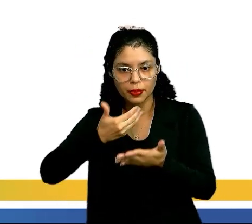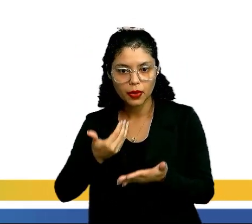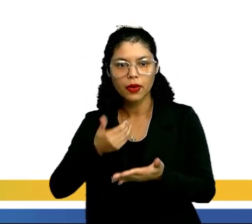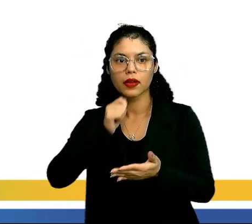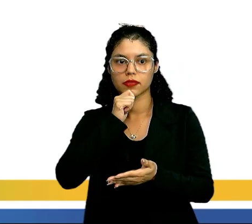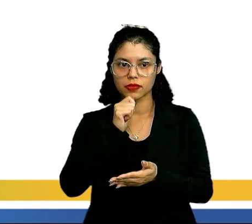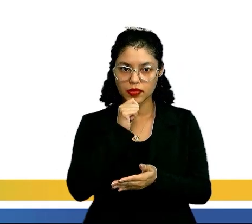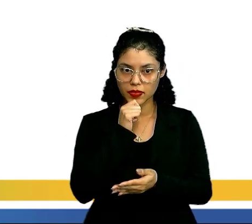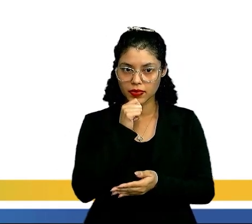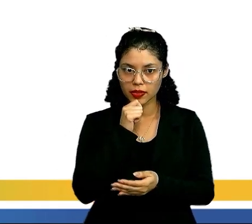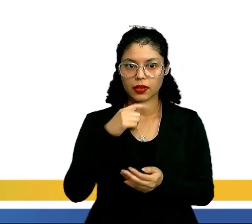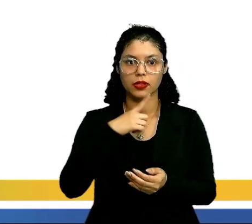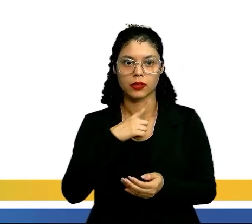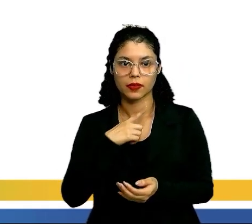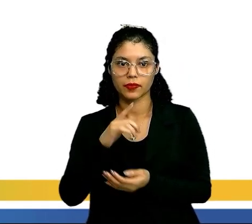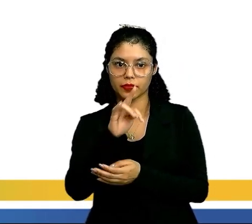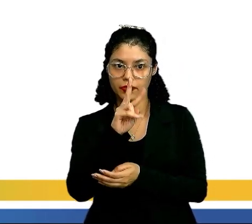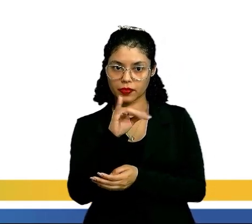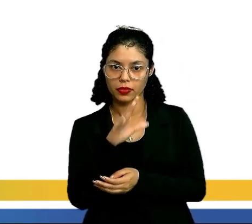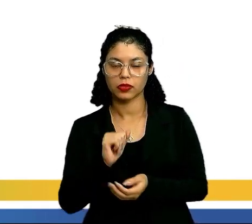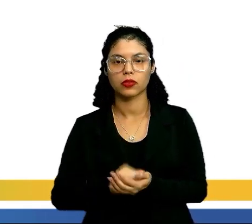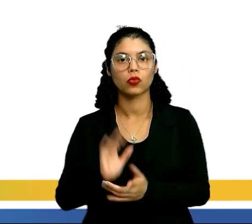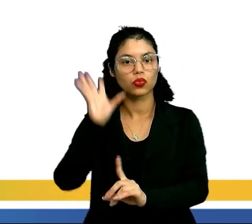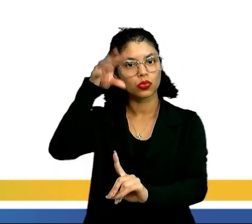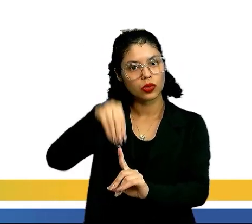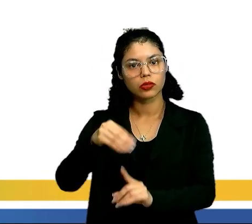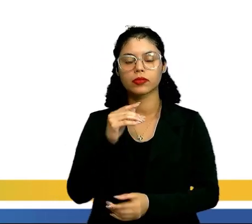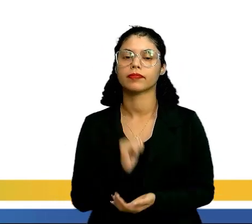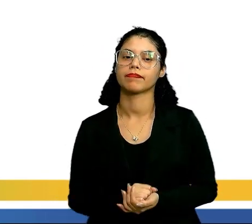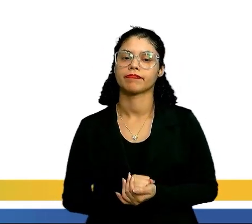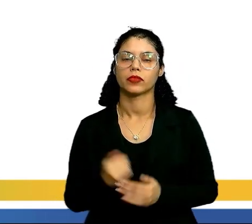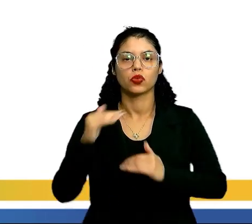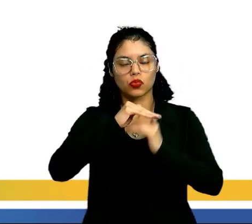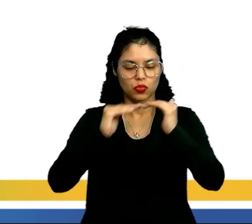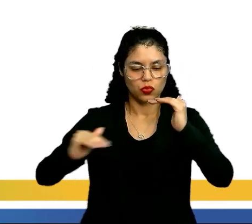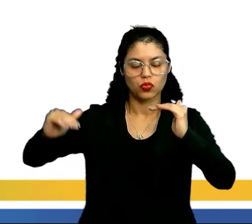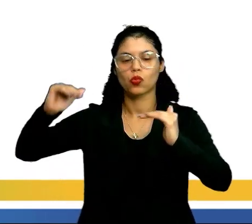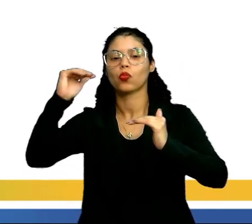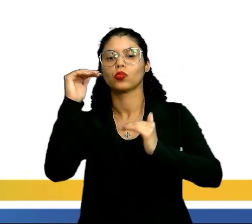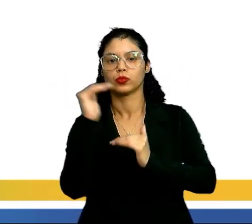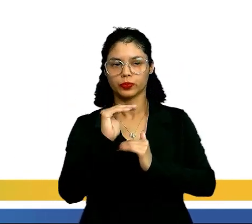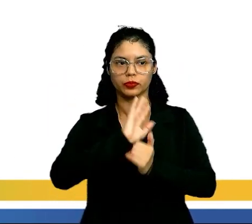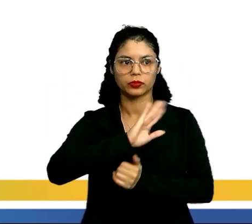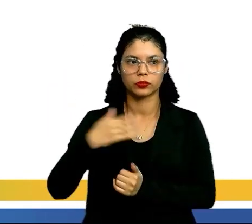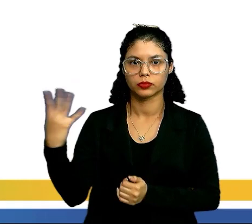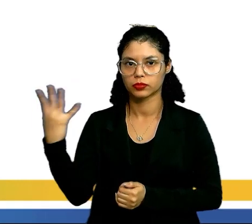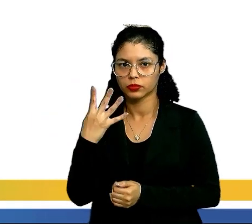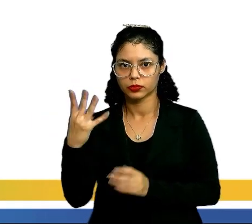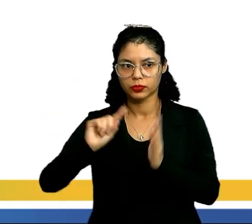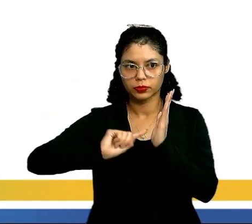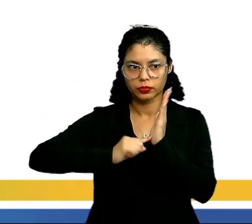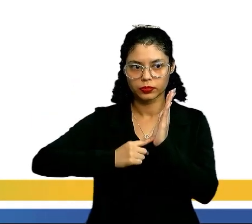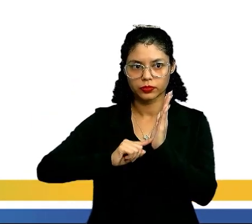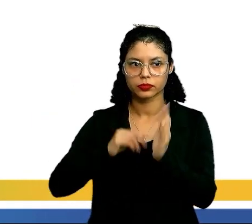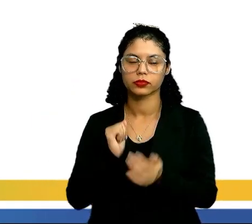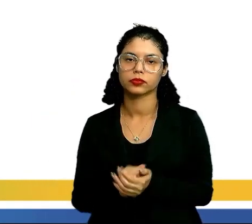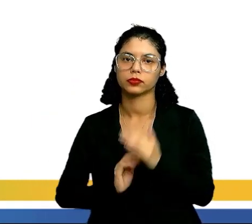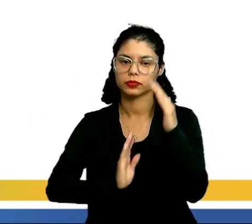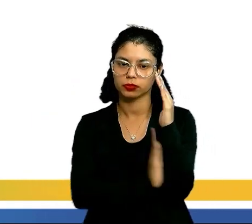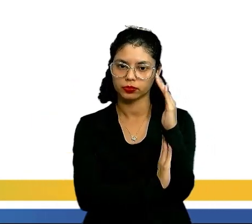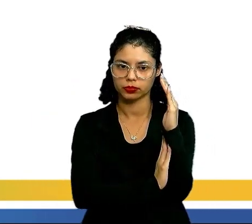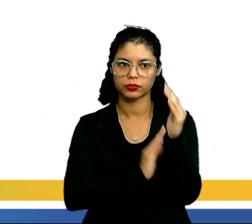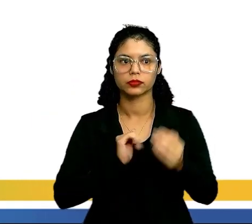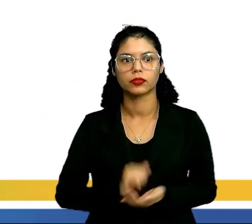ser removido tem por vértice o centro da face superior e 4 pontos na